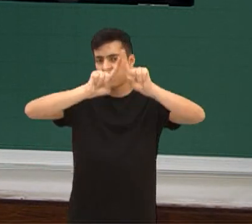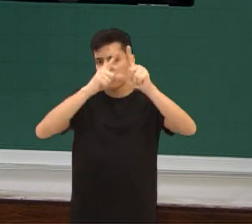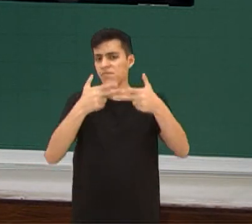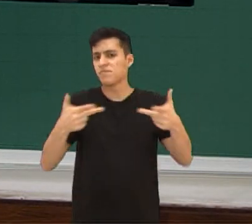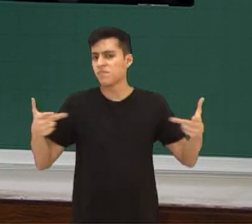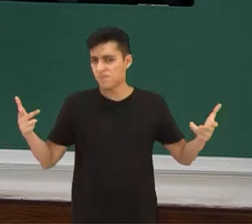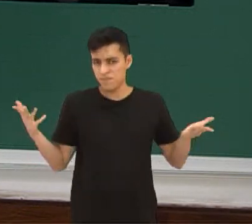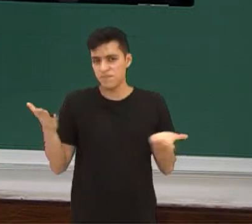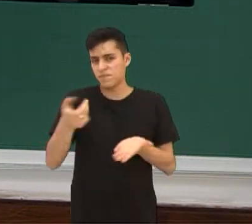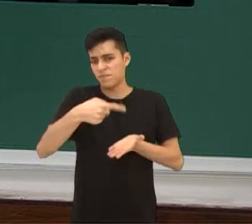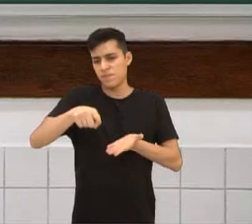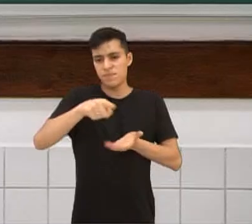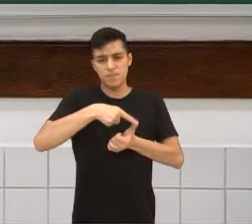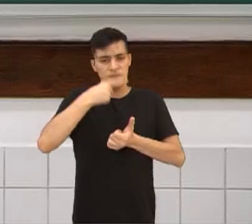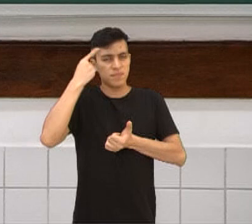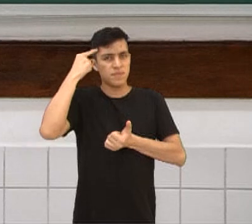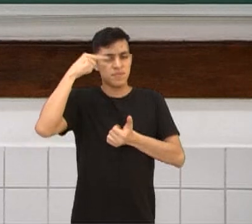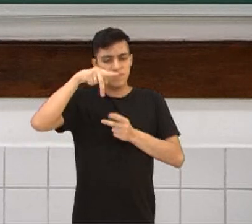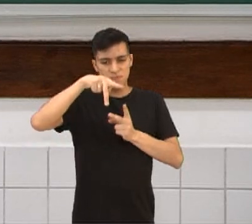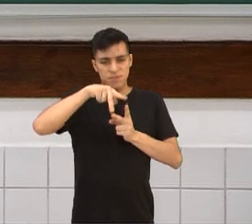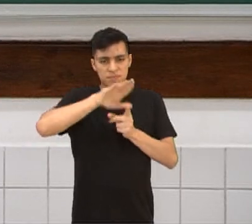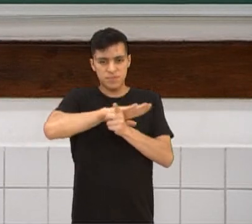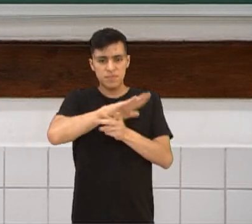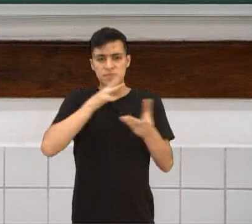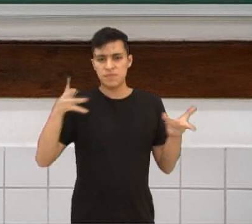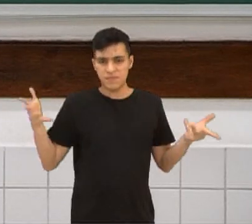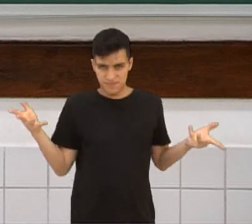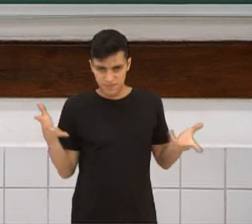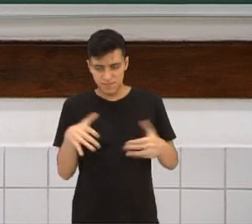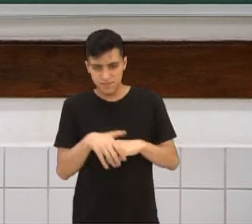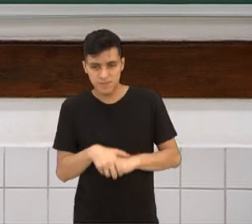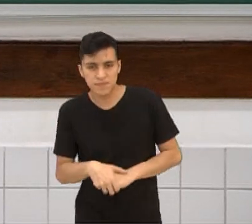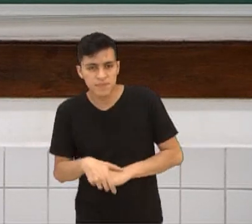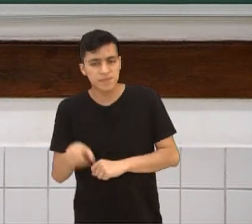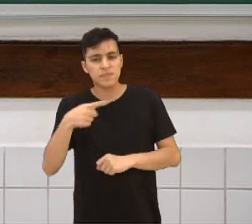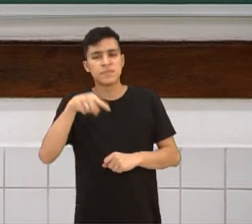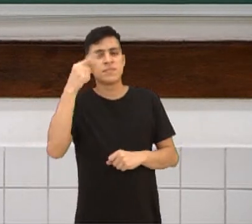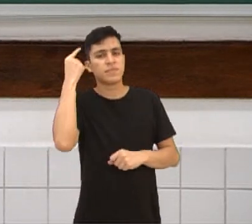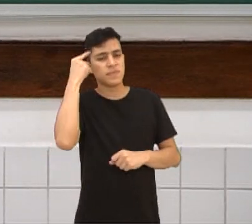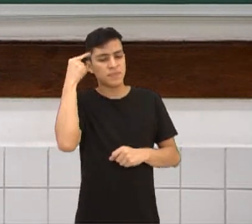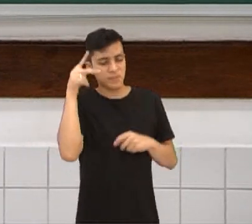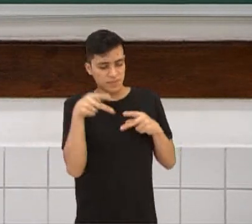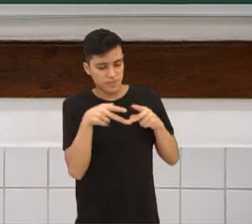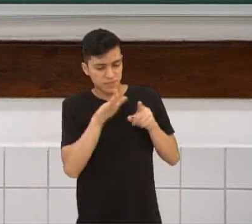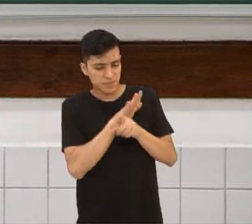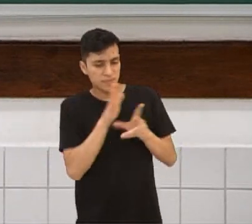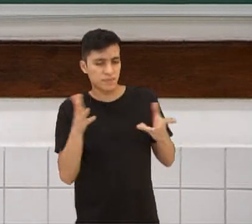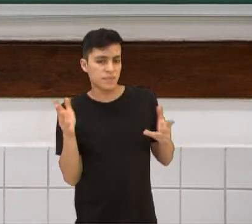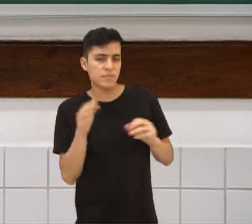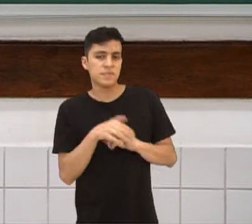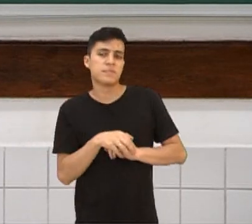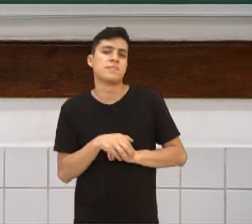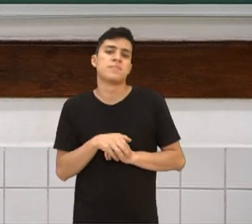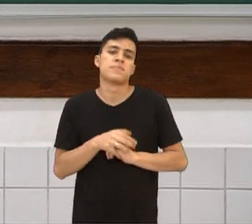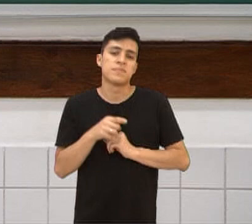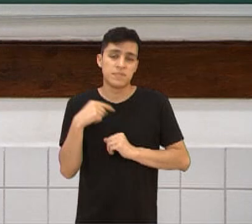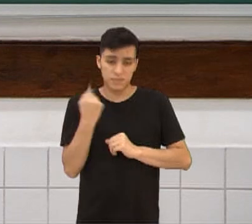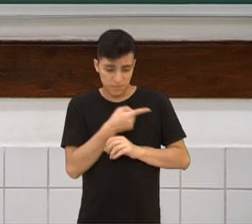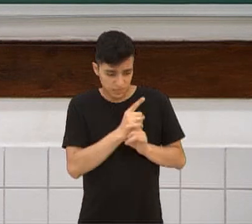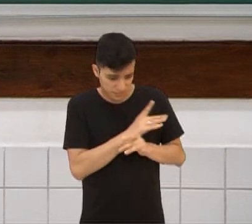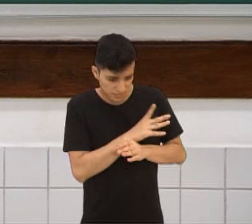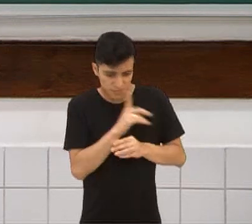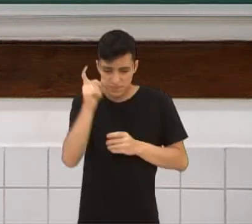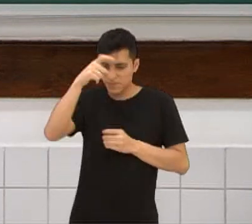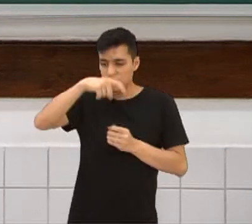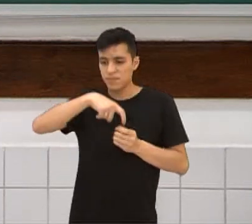Pensem um pouco nestas duas perguntas do quiz, né? Pensem um pouquinho nessas duas perguntas do quiz, e aí a gente já volta